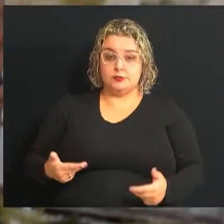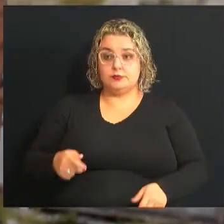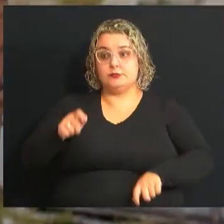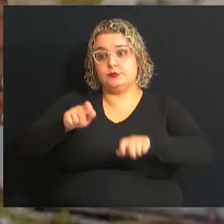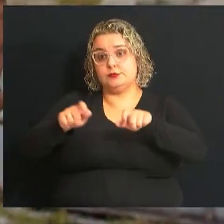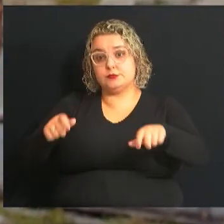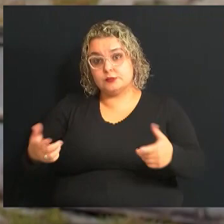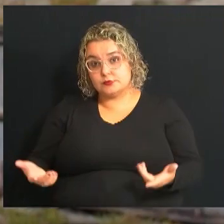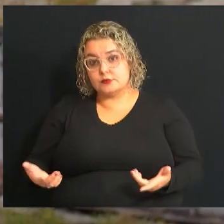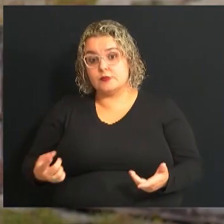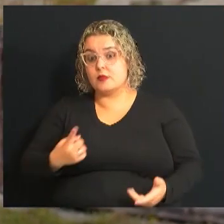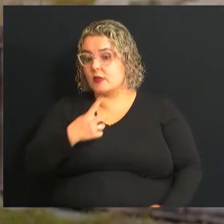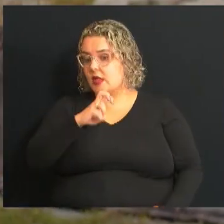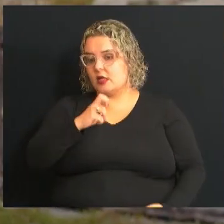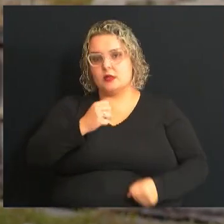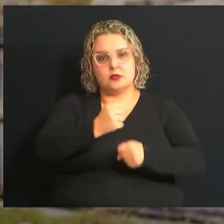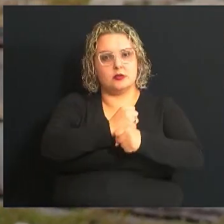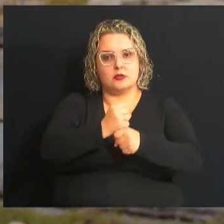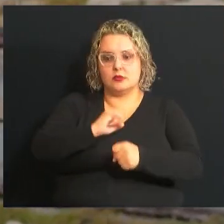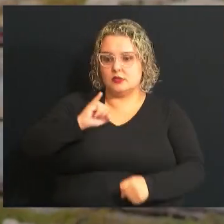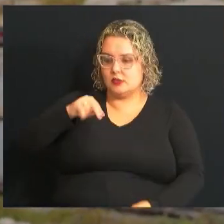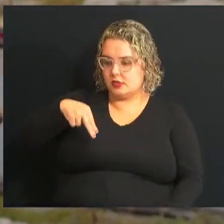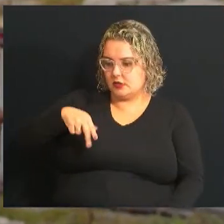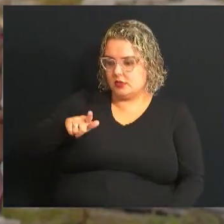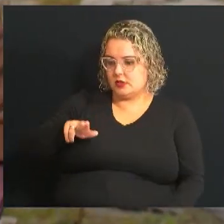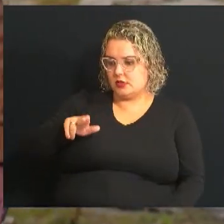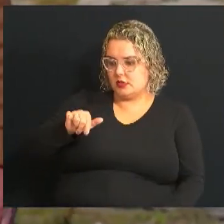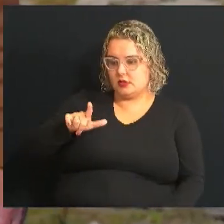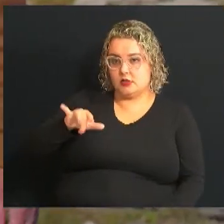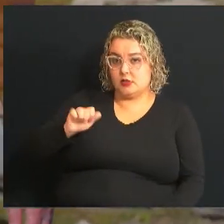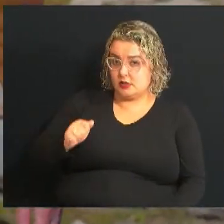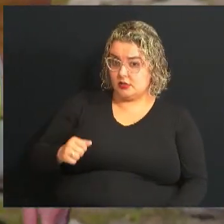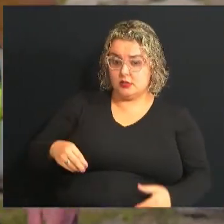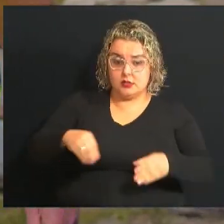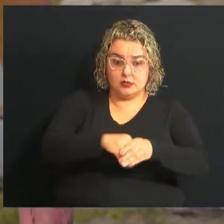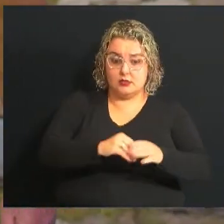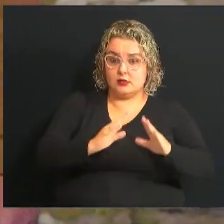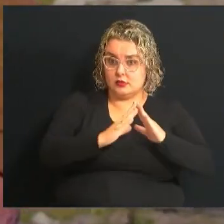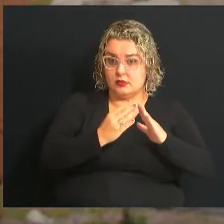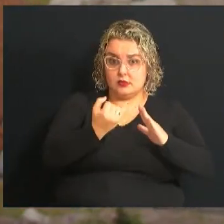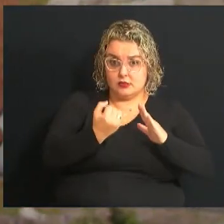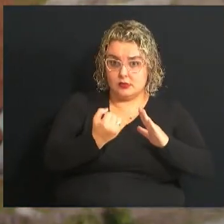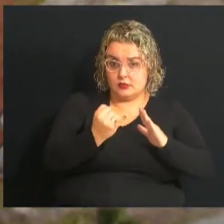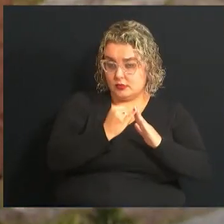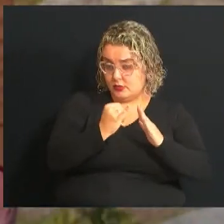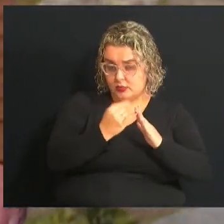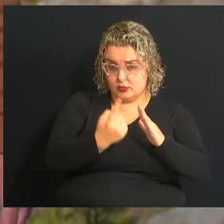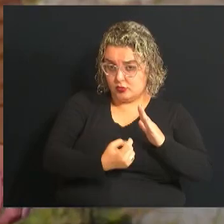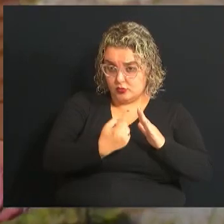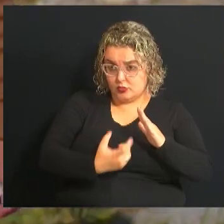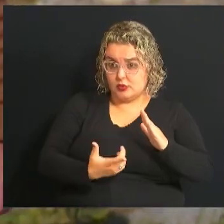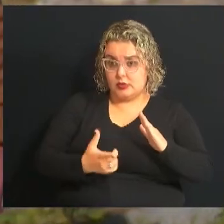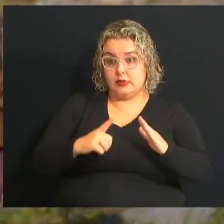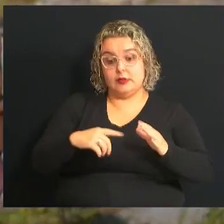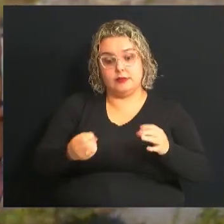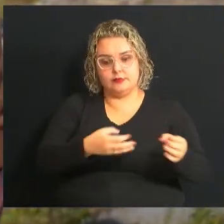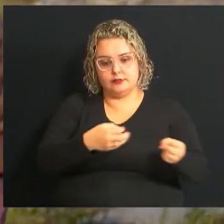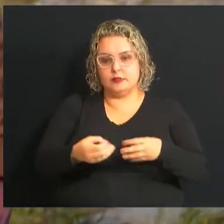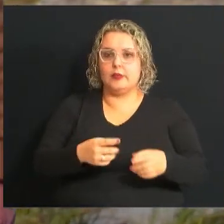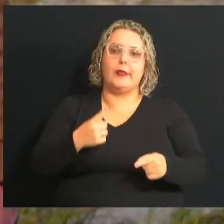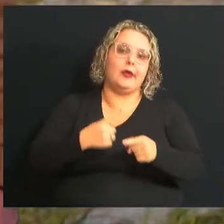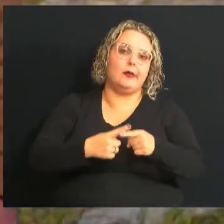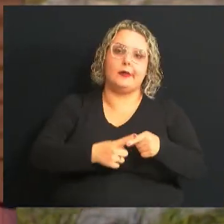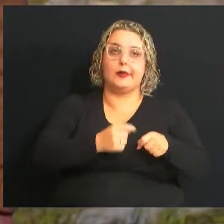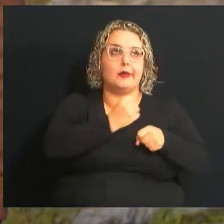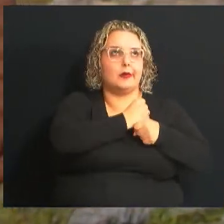há 15 anos como inquilina de um imóvel e tem uma atualização do preço de mercado, e aí não é porque ela faz muito tempo